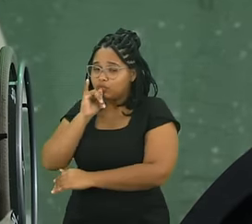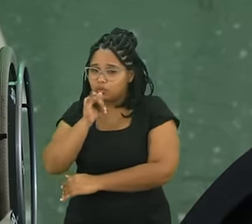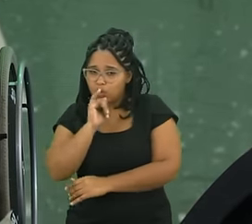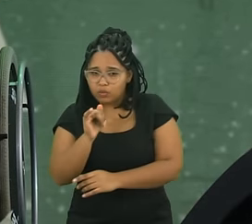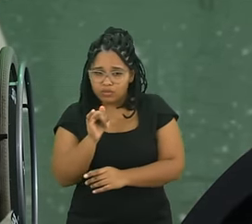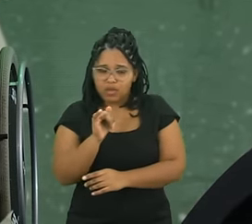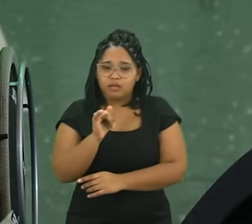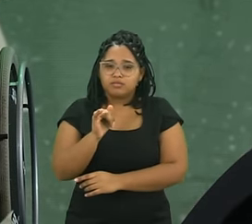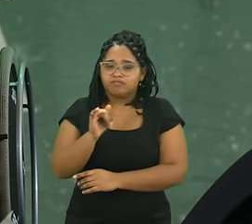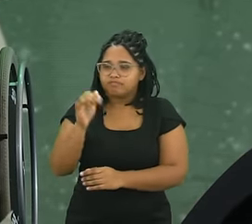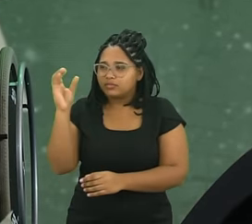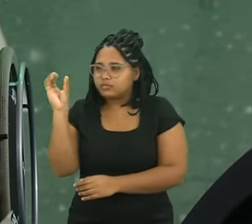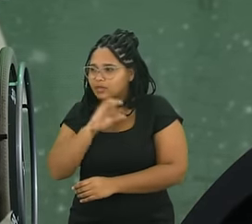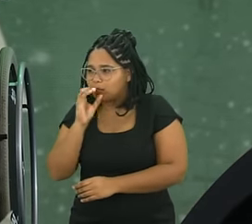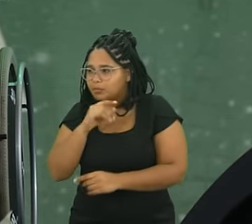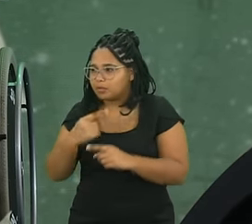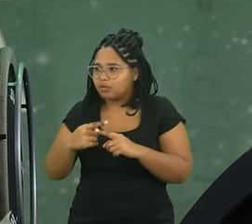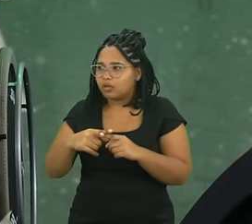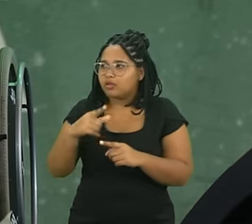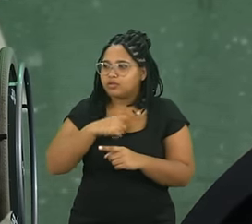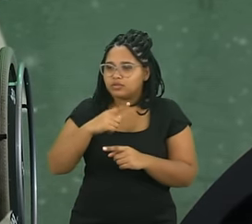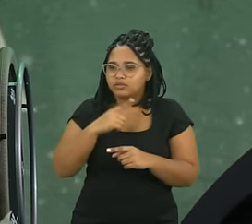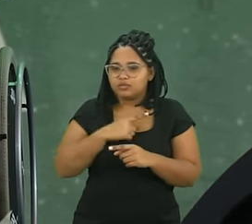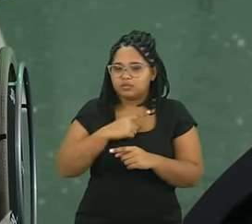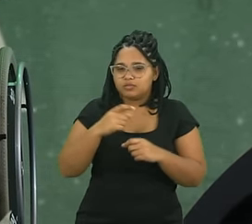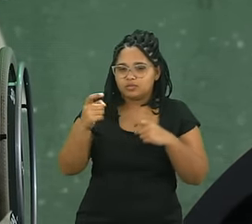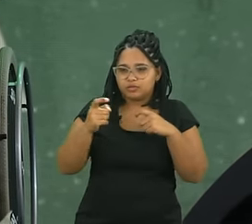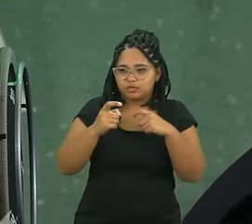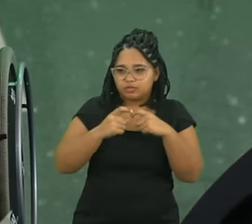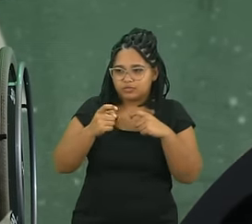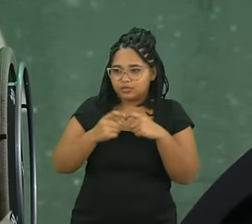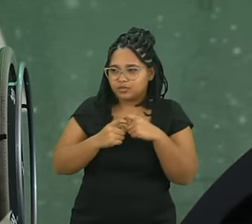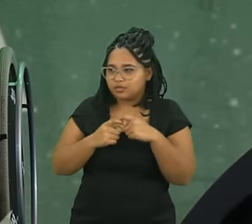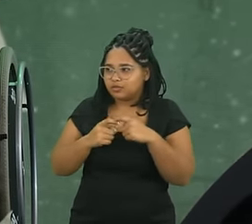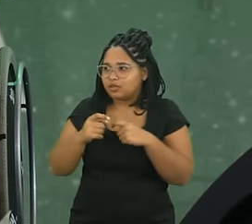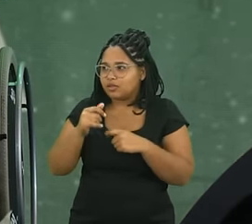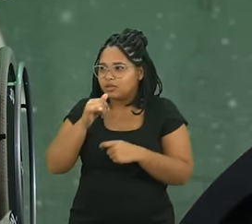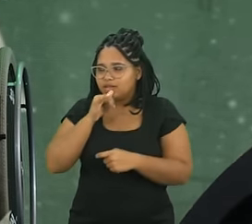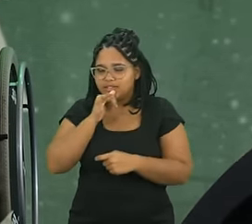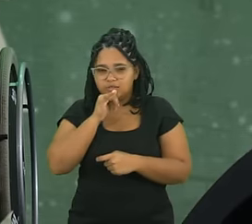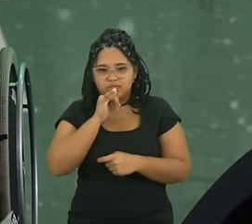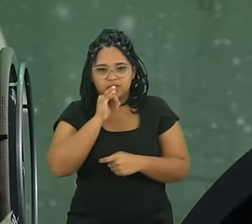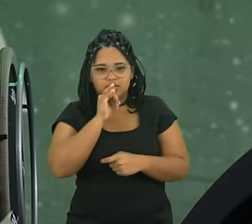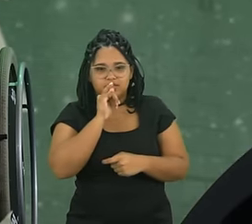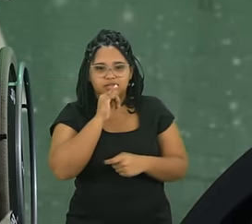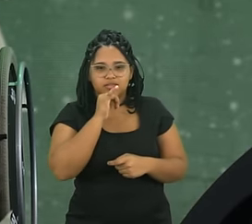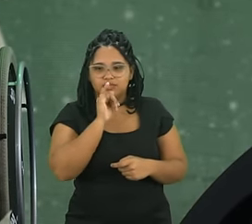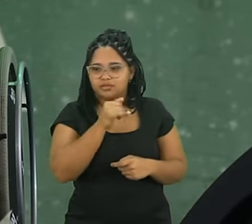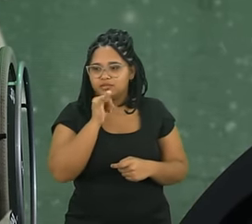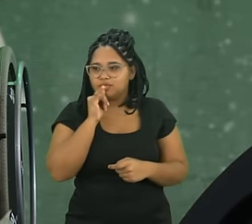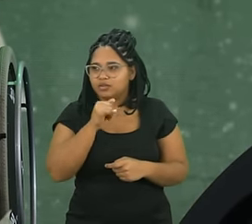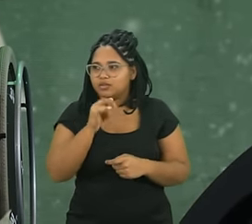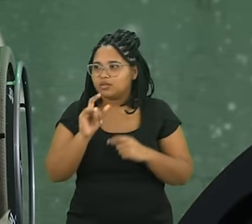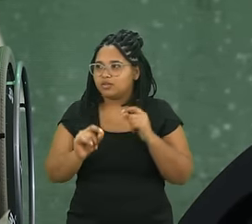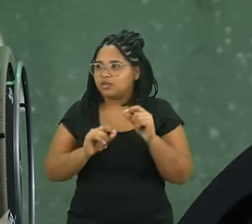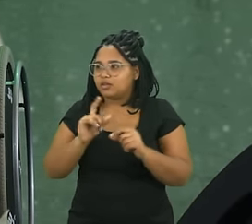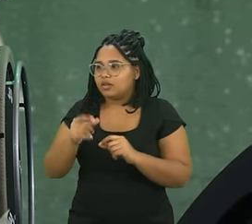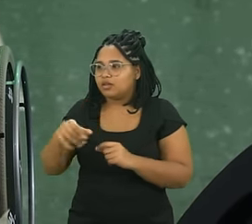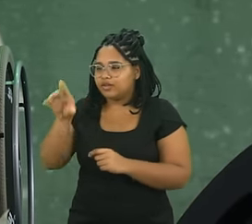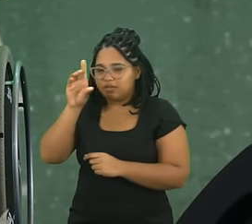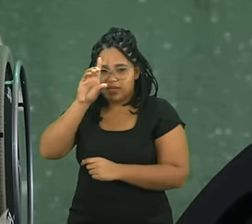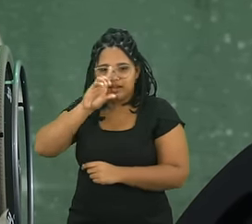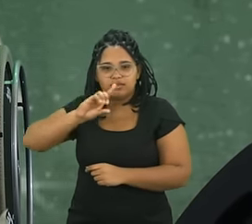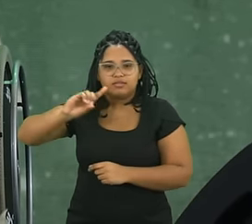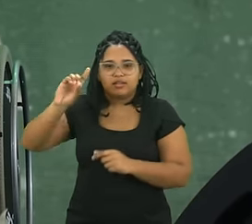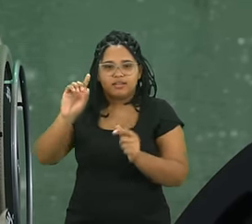nós temos a participação dos médicos também, que vão relatar aquilo que o Senhor fez, e todos eles praticamente disseram que foi